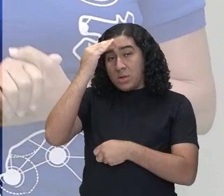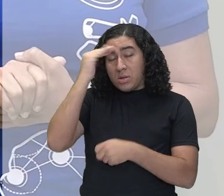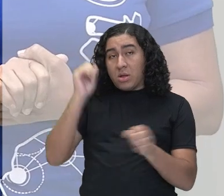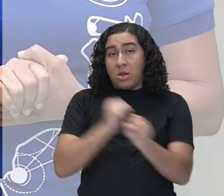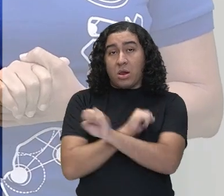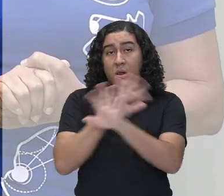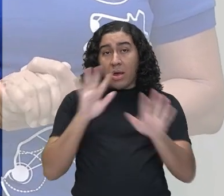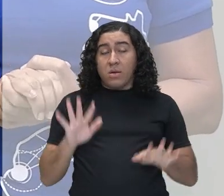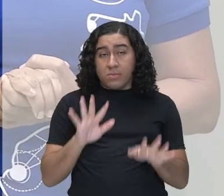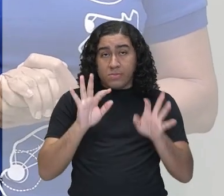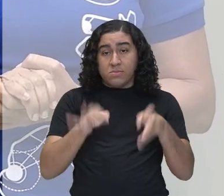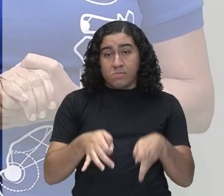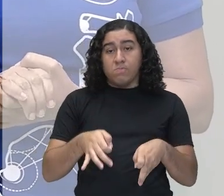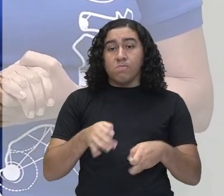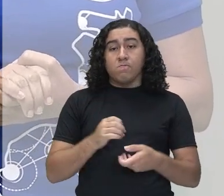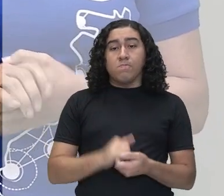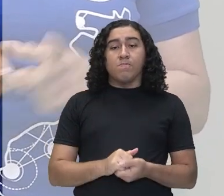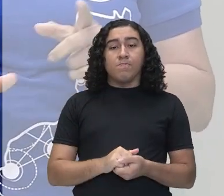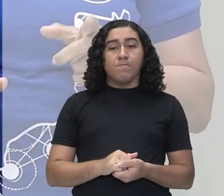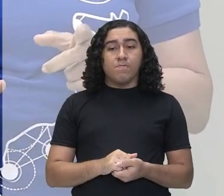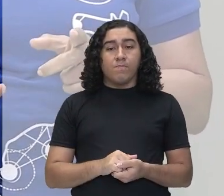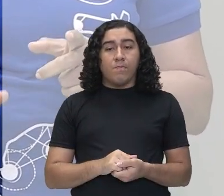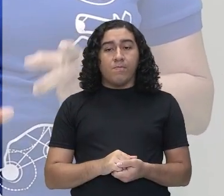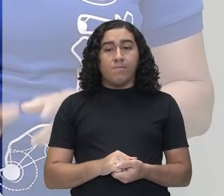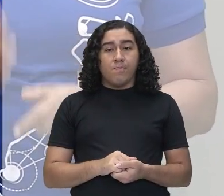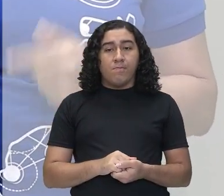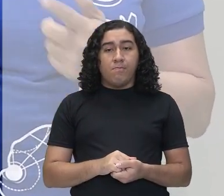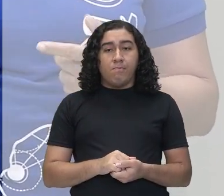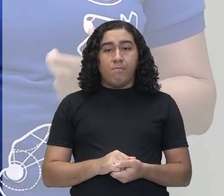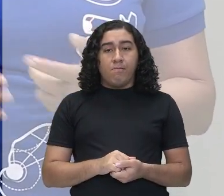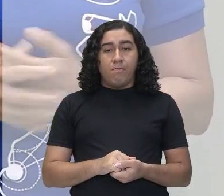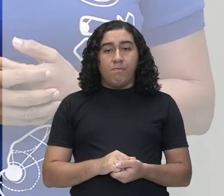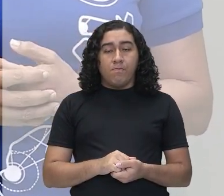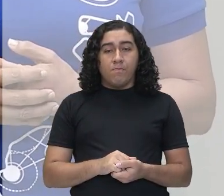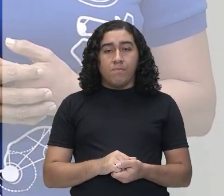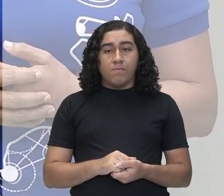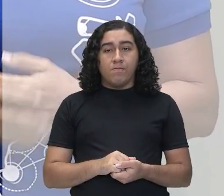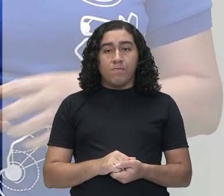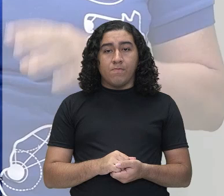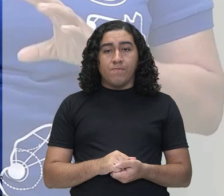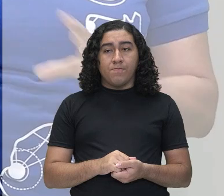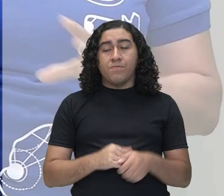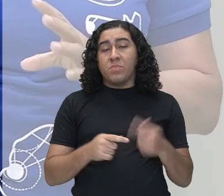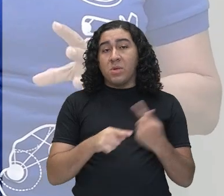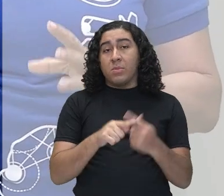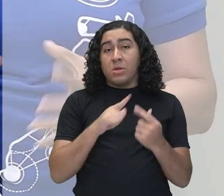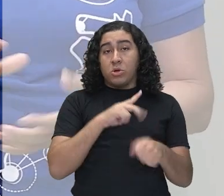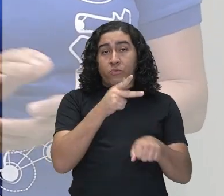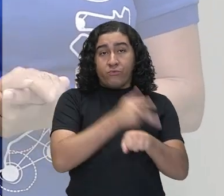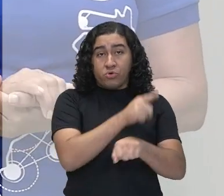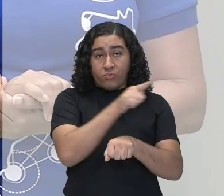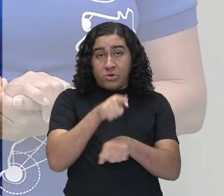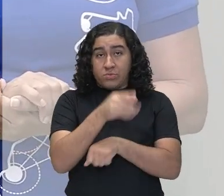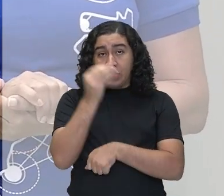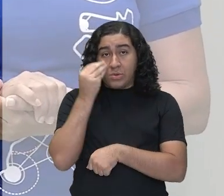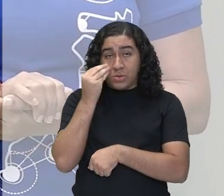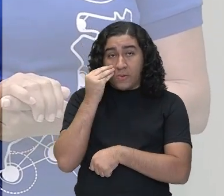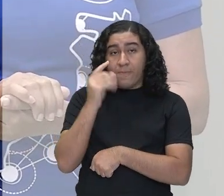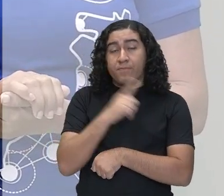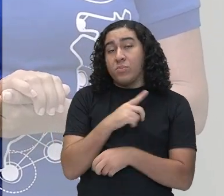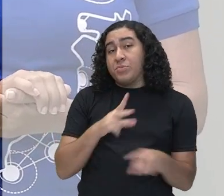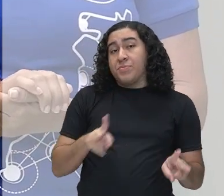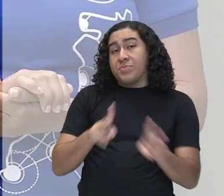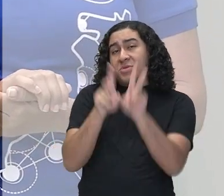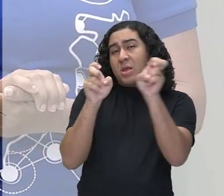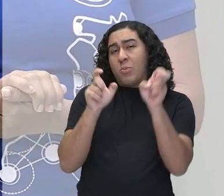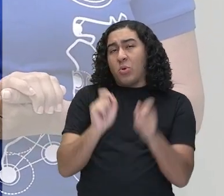mal do século e ultrarromântica, né? Através desse vídeo que vocês assistiram, já tem alguma ideia